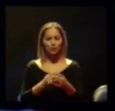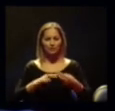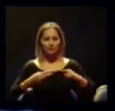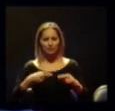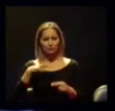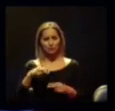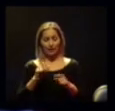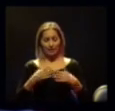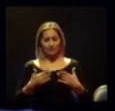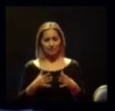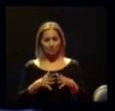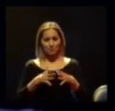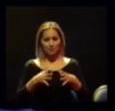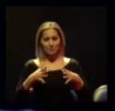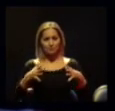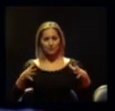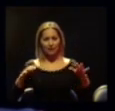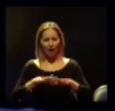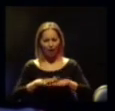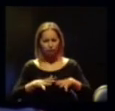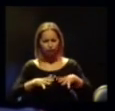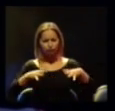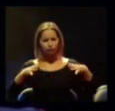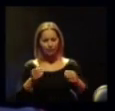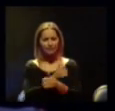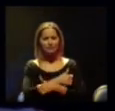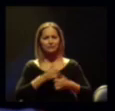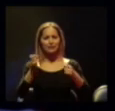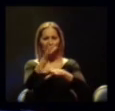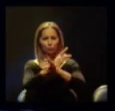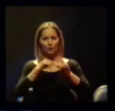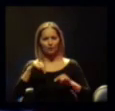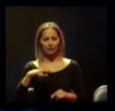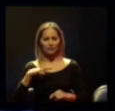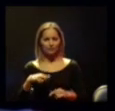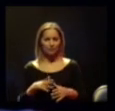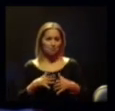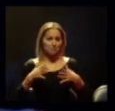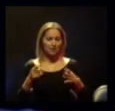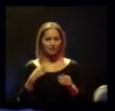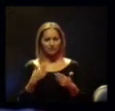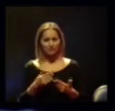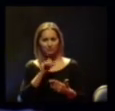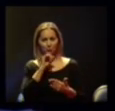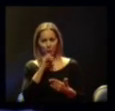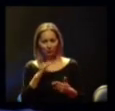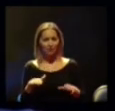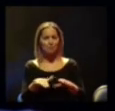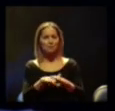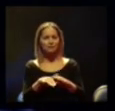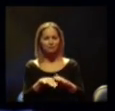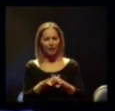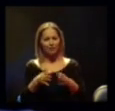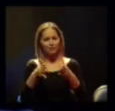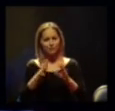assim aumentar a rede das cidades europeias em Portugal e desta maneira poder contribuir para o desenvolvimento do